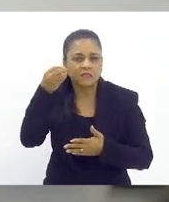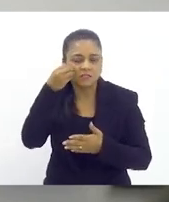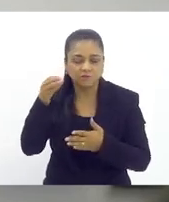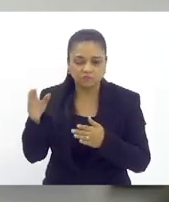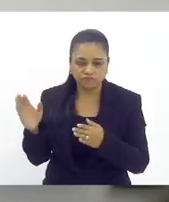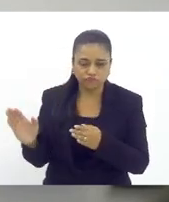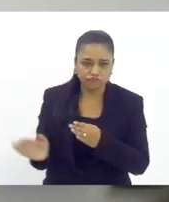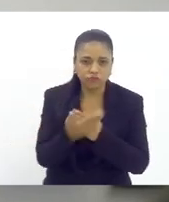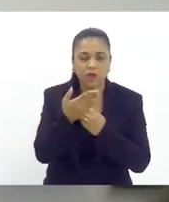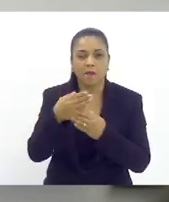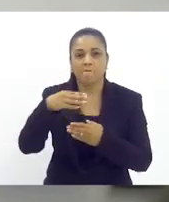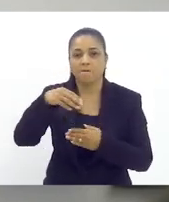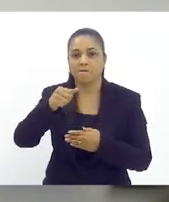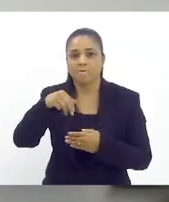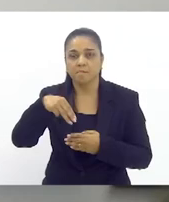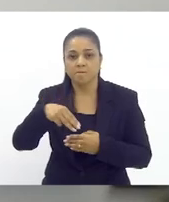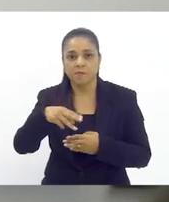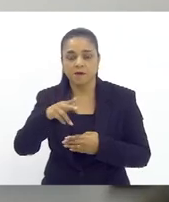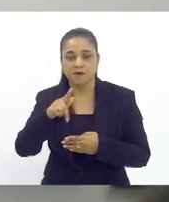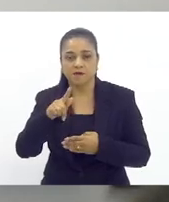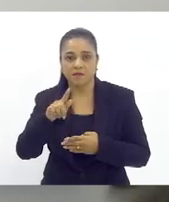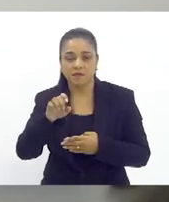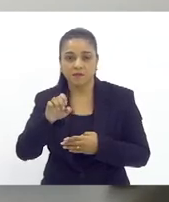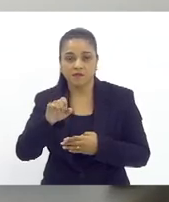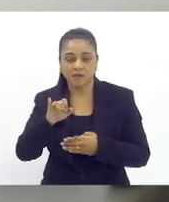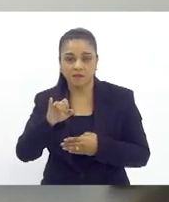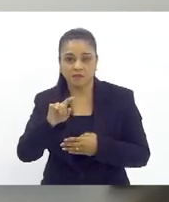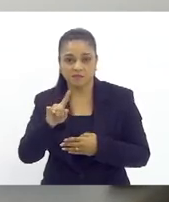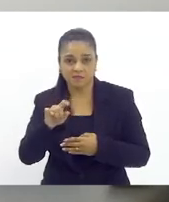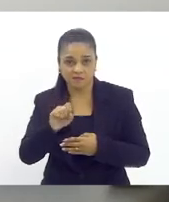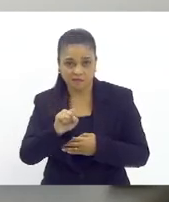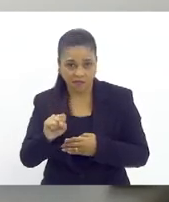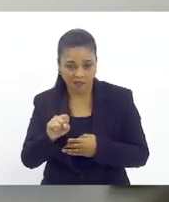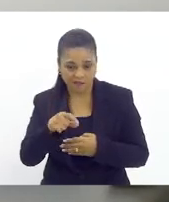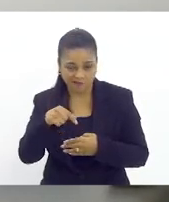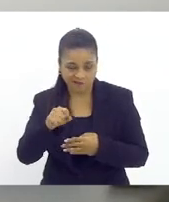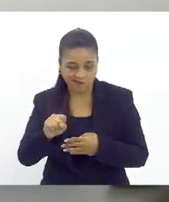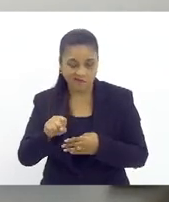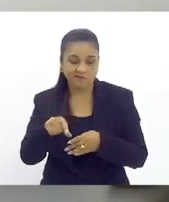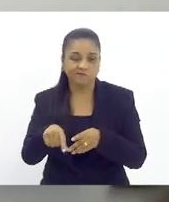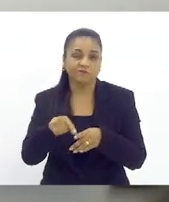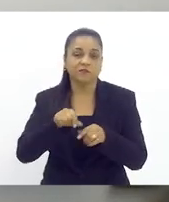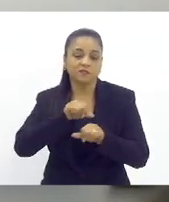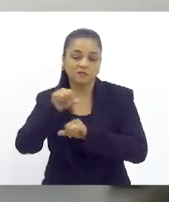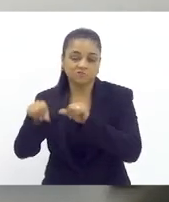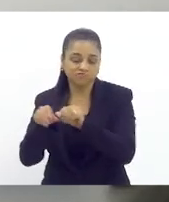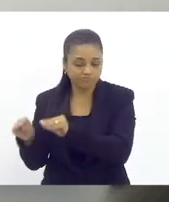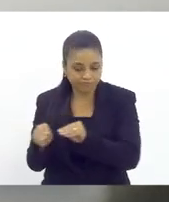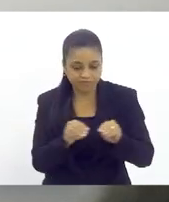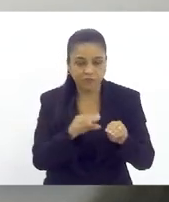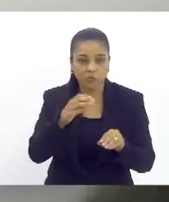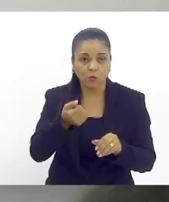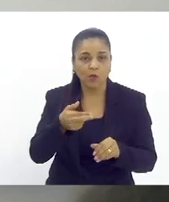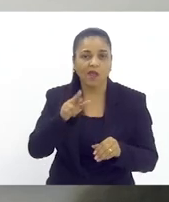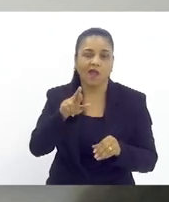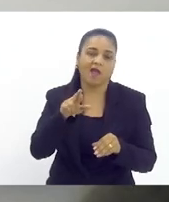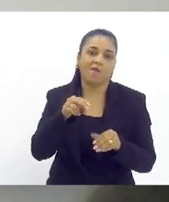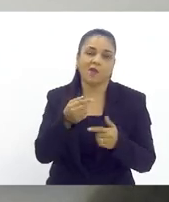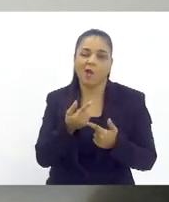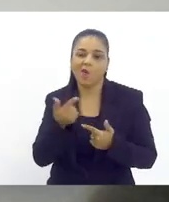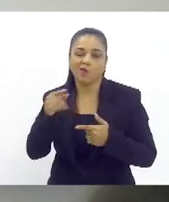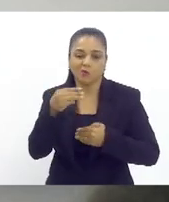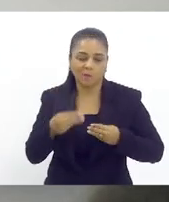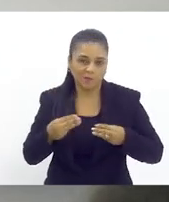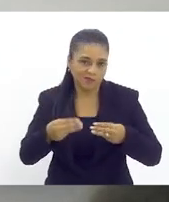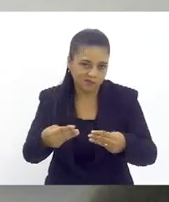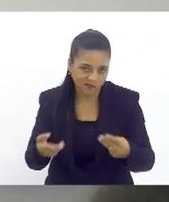bioma quanto essa fragilização transferência do carro para outro Ministério isso atrasa enormemente